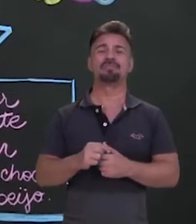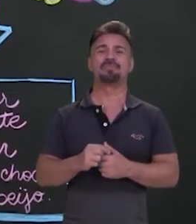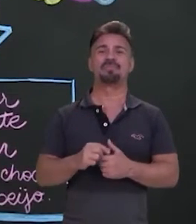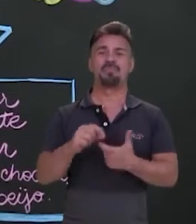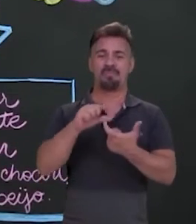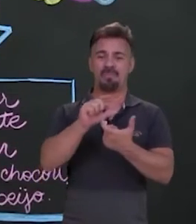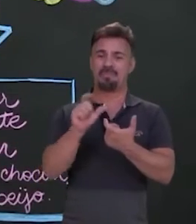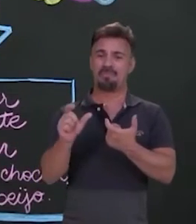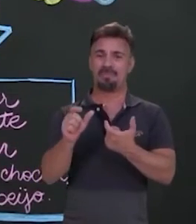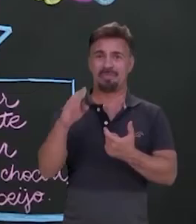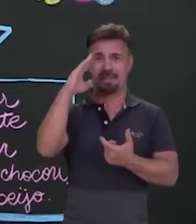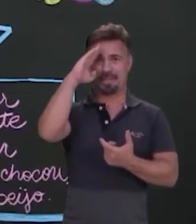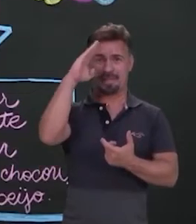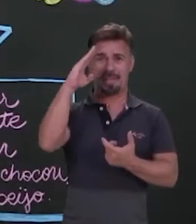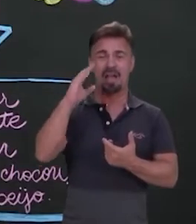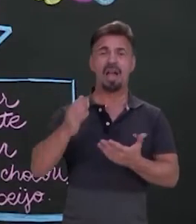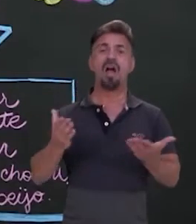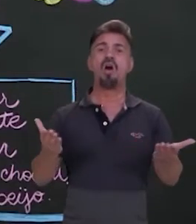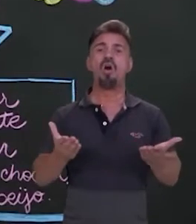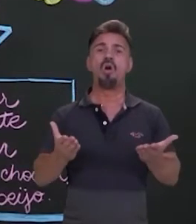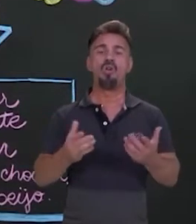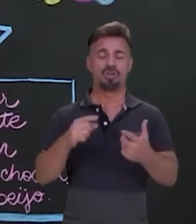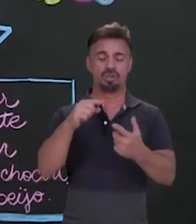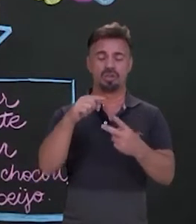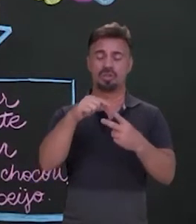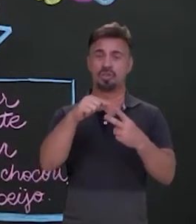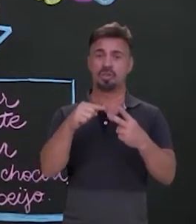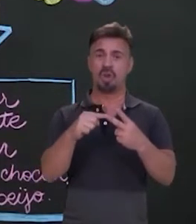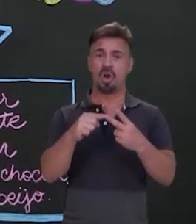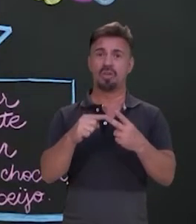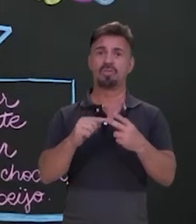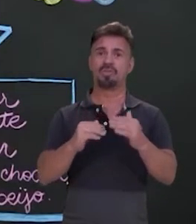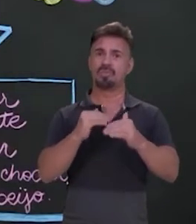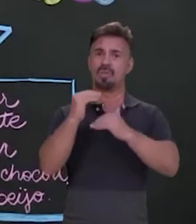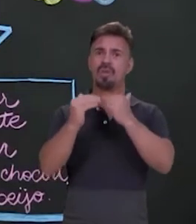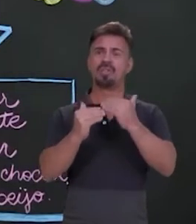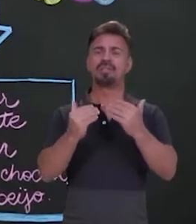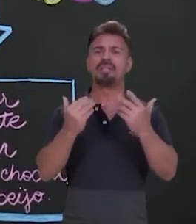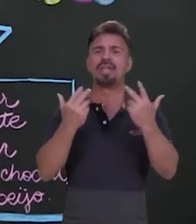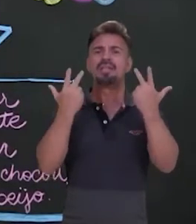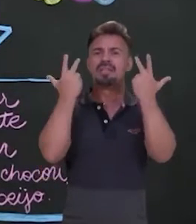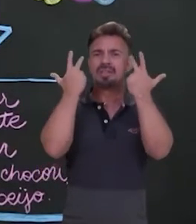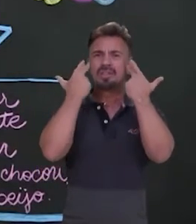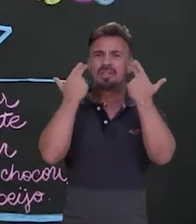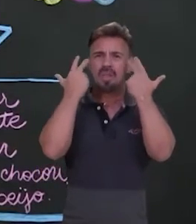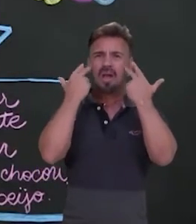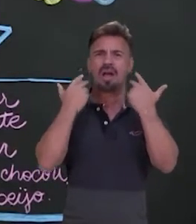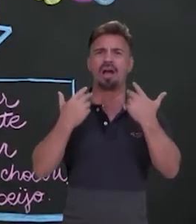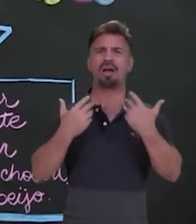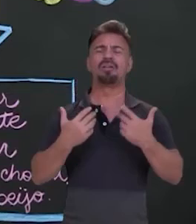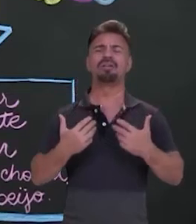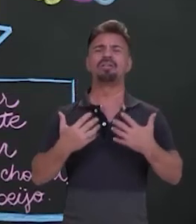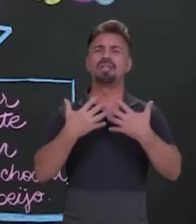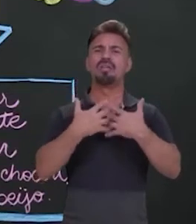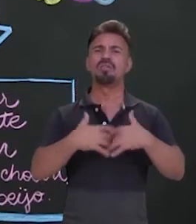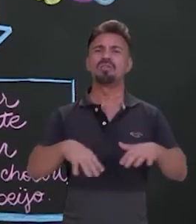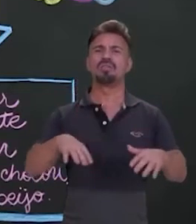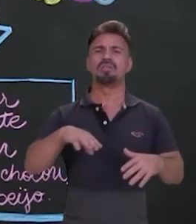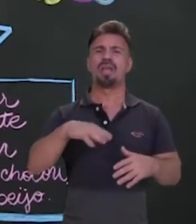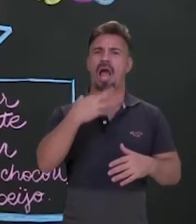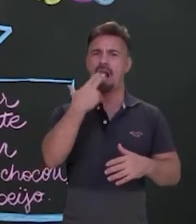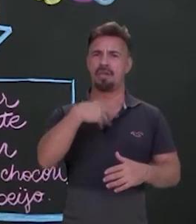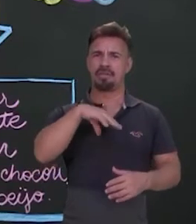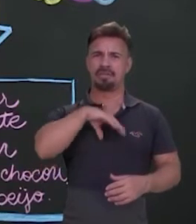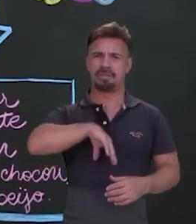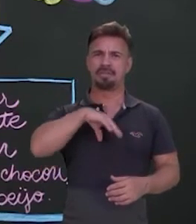formação de palavras. A gente vai focar hoje nesses dois processos, que são muito comuns, muito naturais ao uso humano da linguagem, e a gente